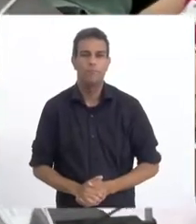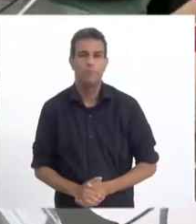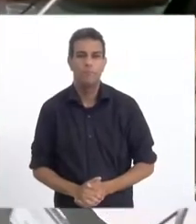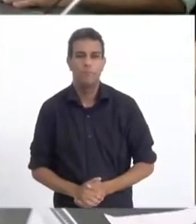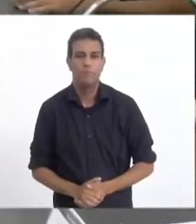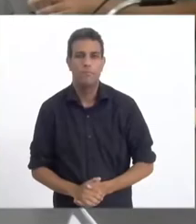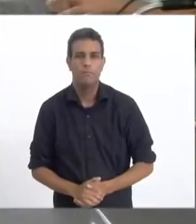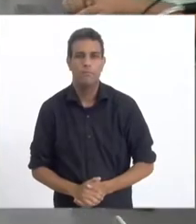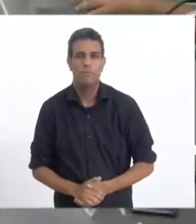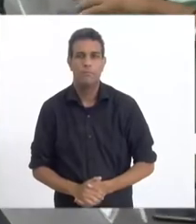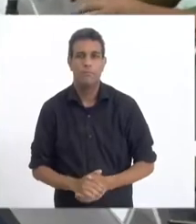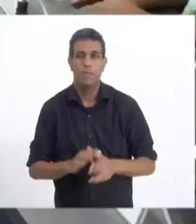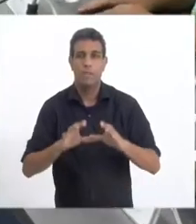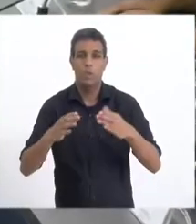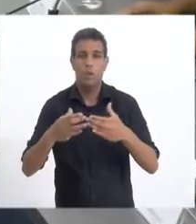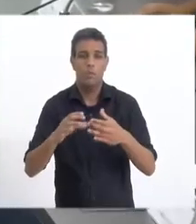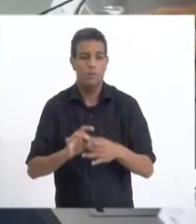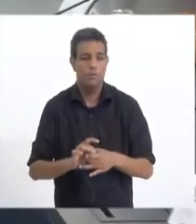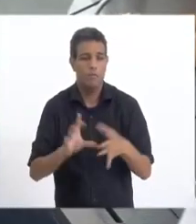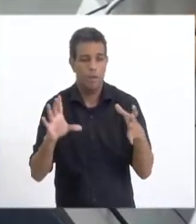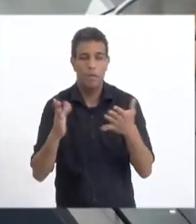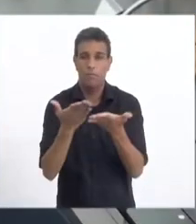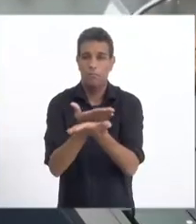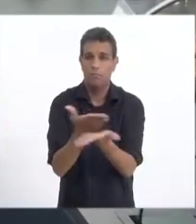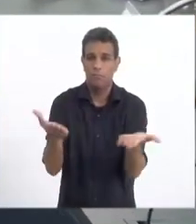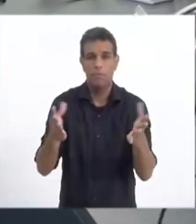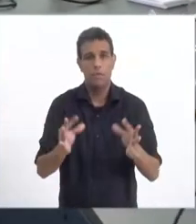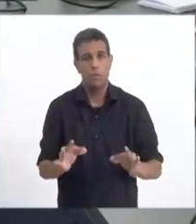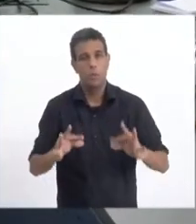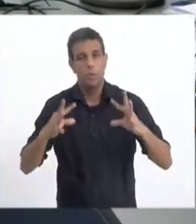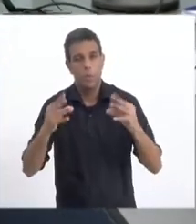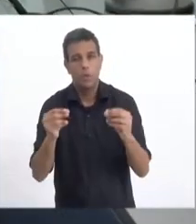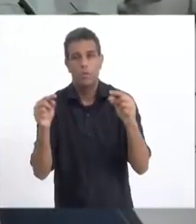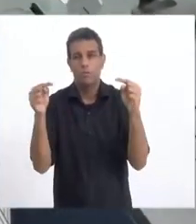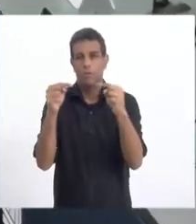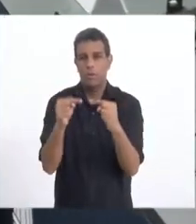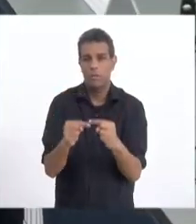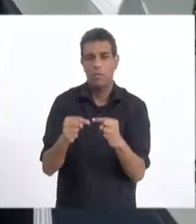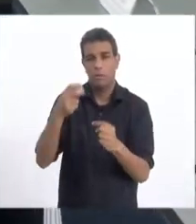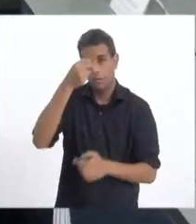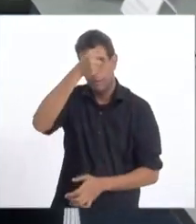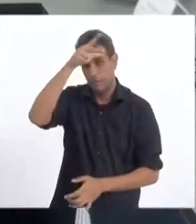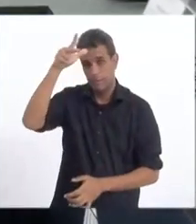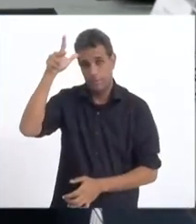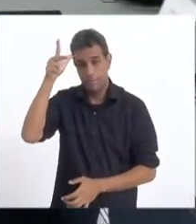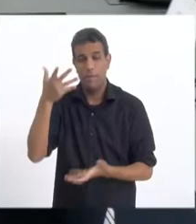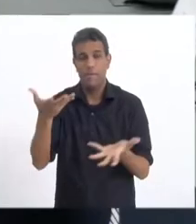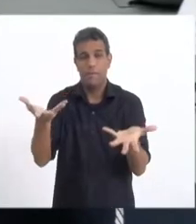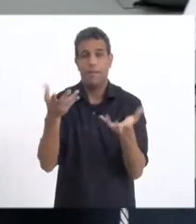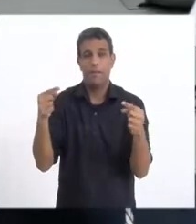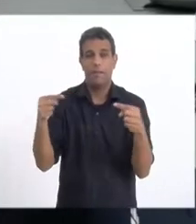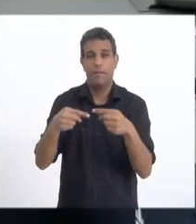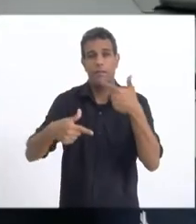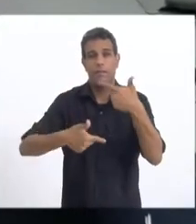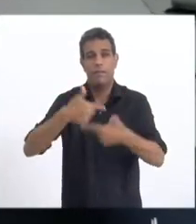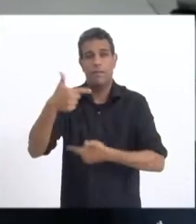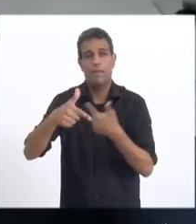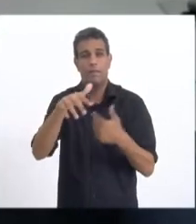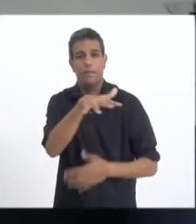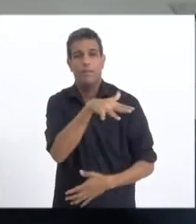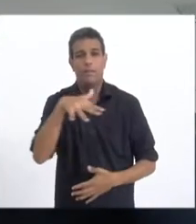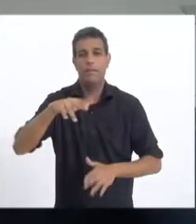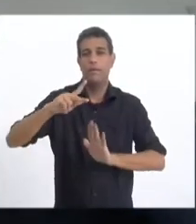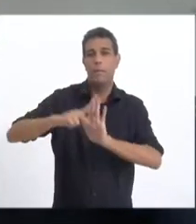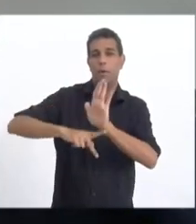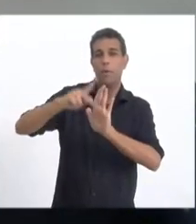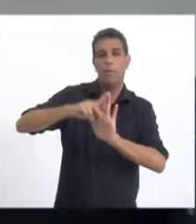a comissão está à disposição. Está à disposição de todos do município que deseja ampliar os trabalhos e os projetos